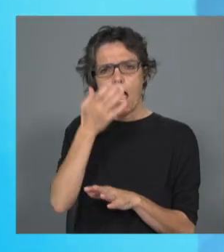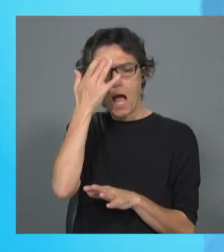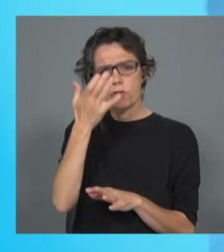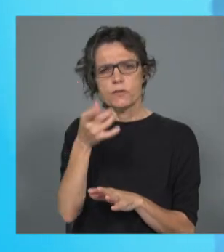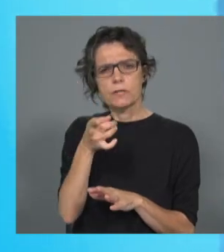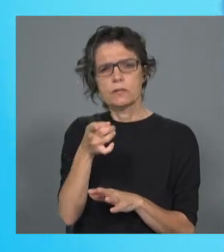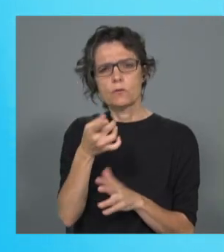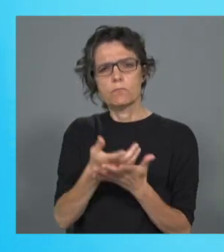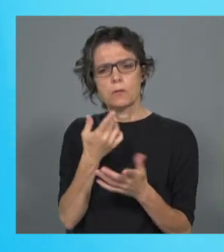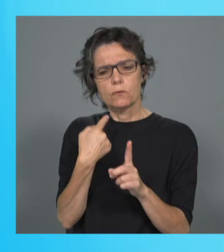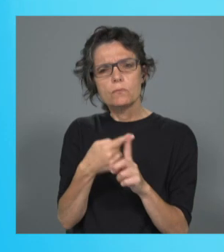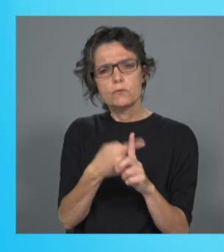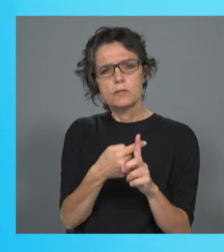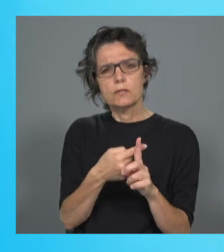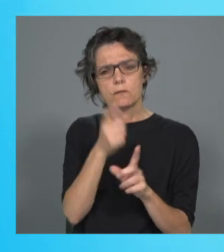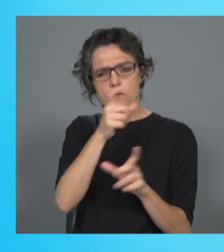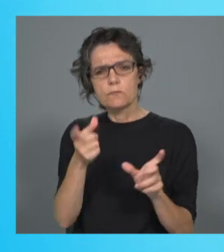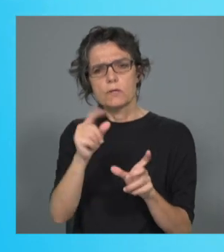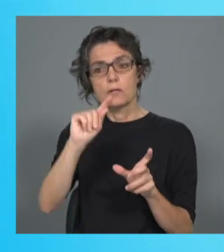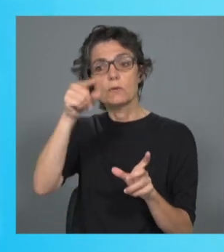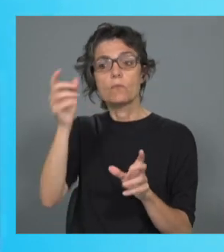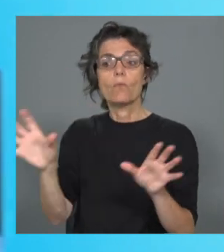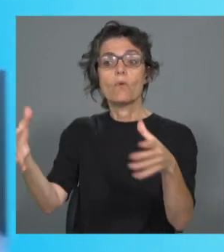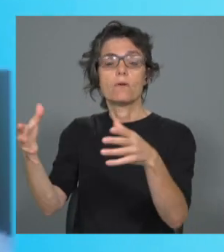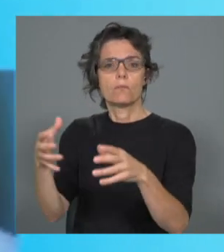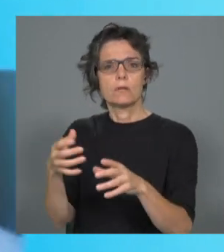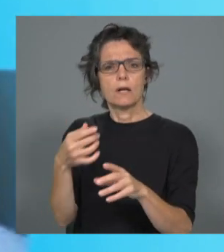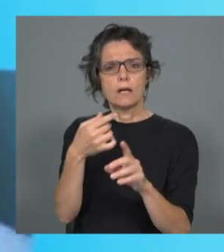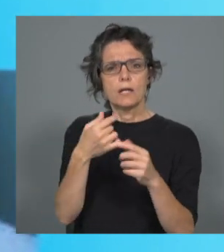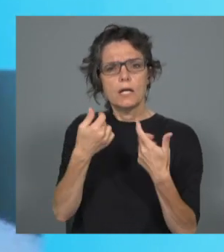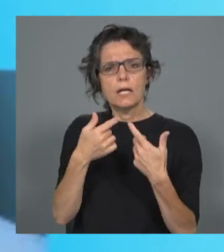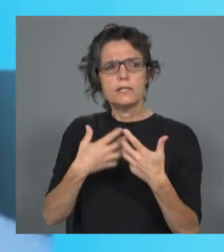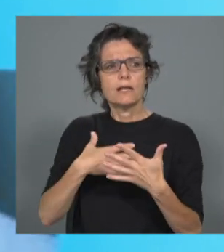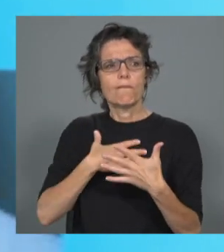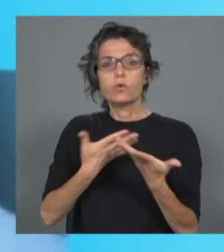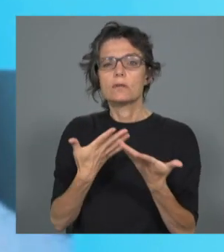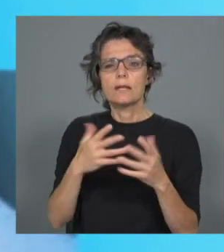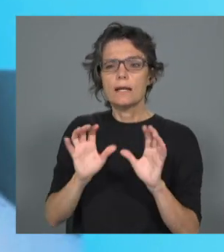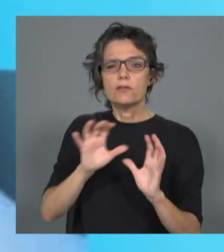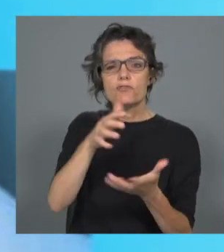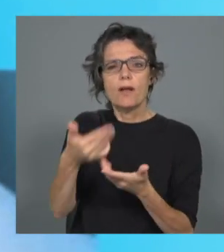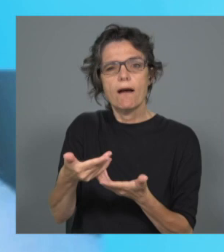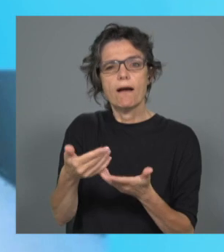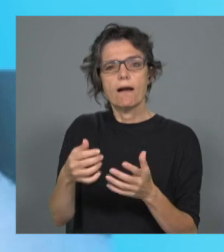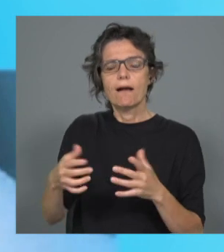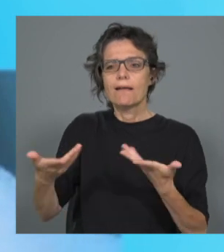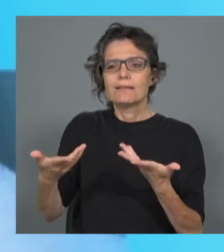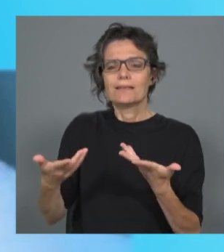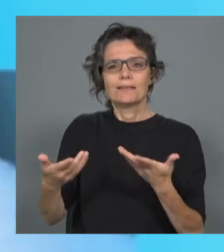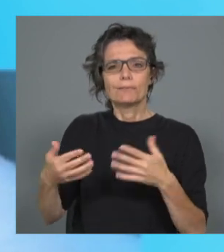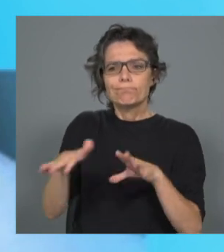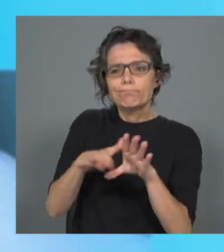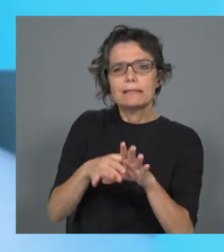positivo nessas pessoas e nas outras da comunidade, no sentido deste envolvimento e de uma carga de proximidade e de afetividade